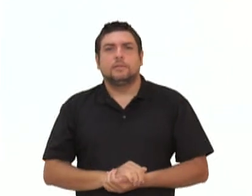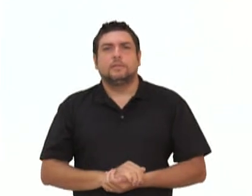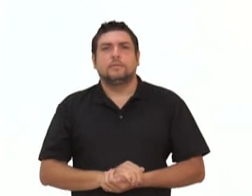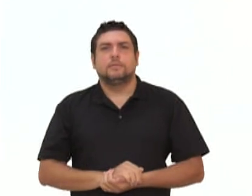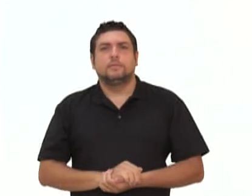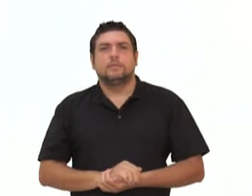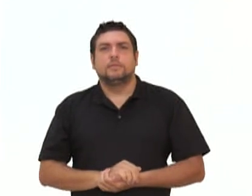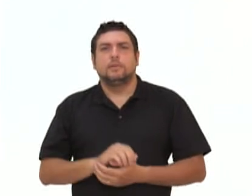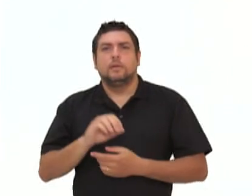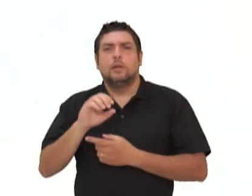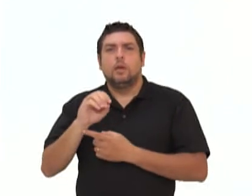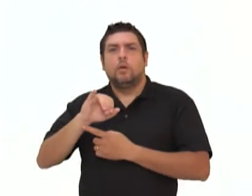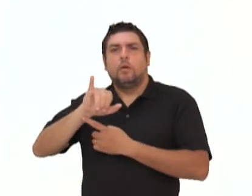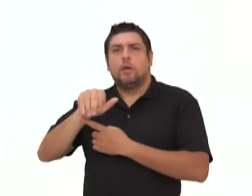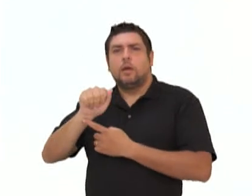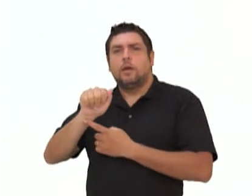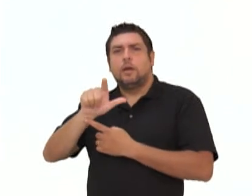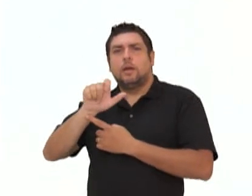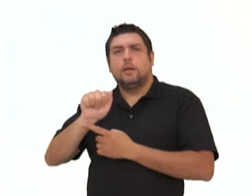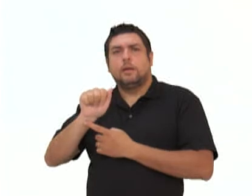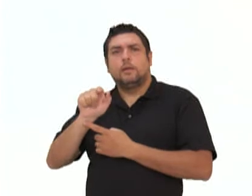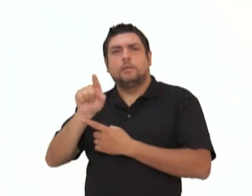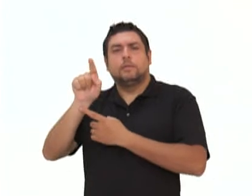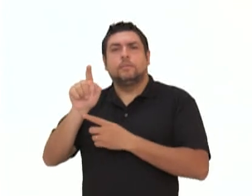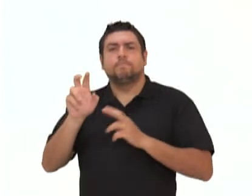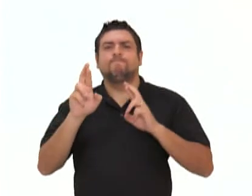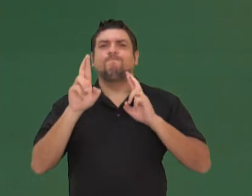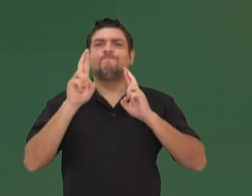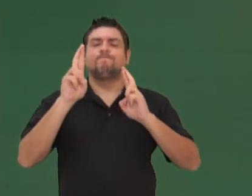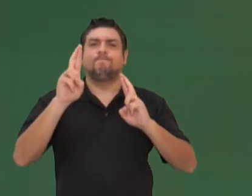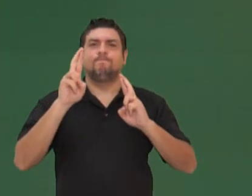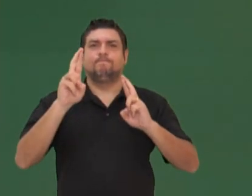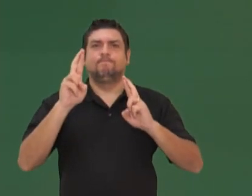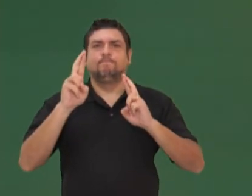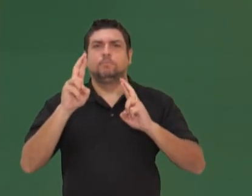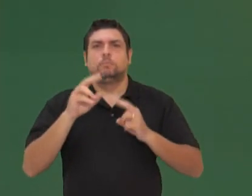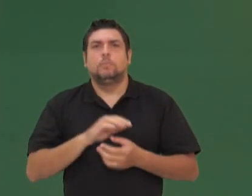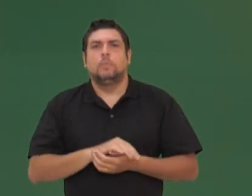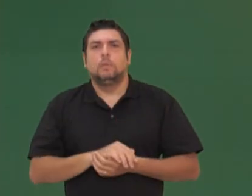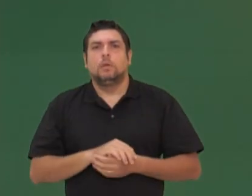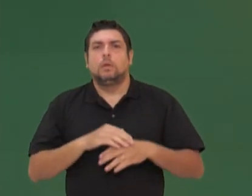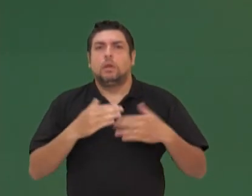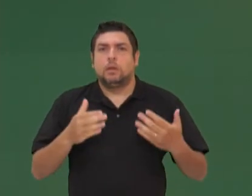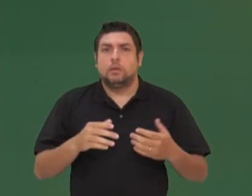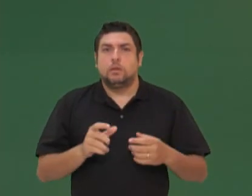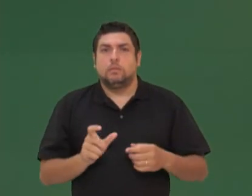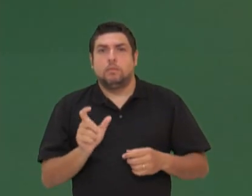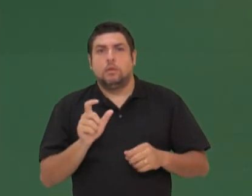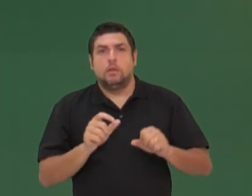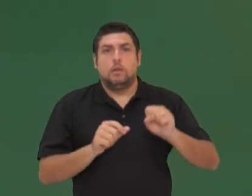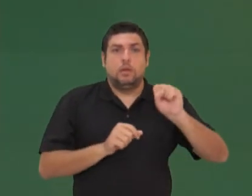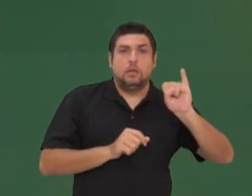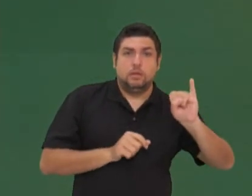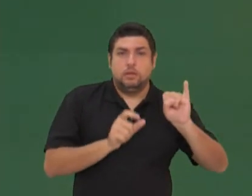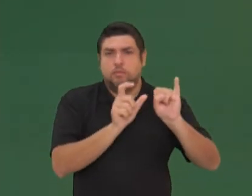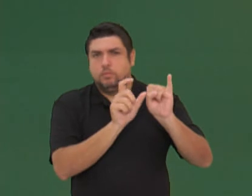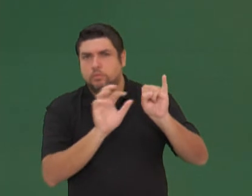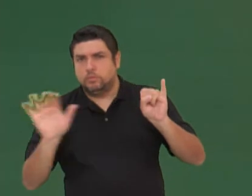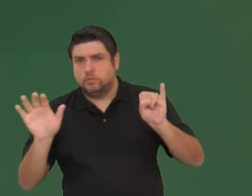um marcador fundamental para o modo subjuntivo, junto da palavra si e da palavra que também,